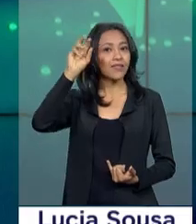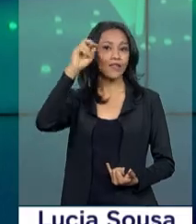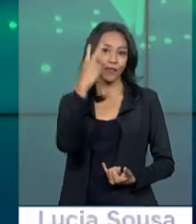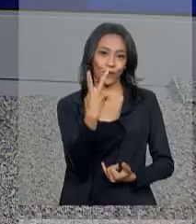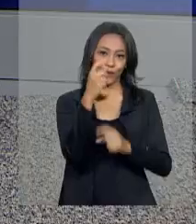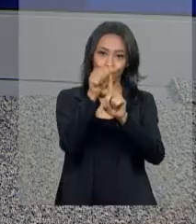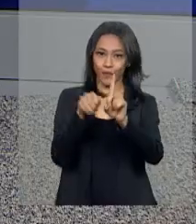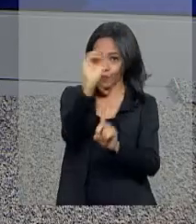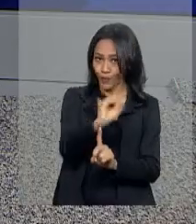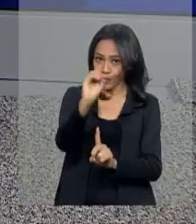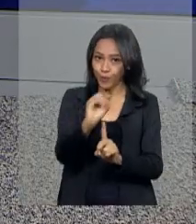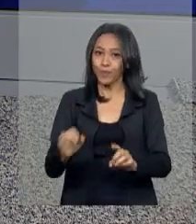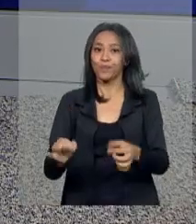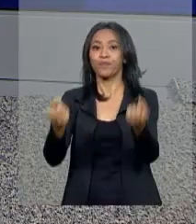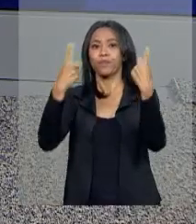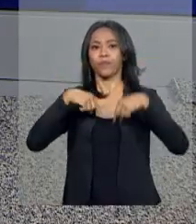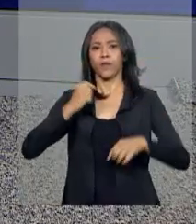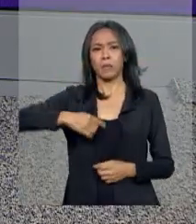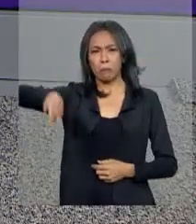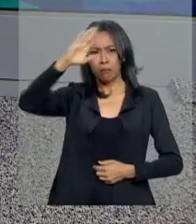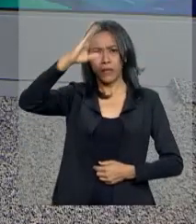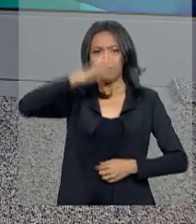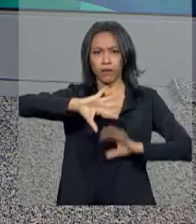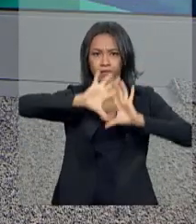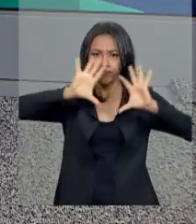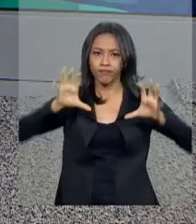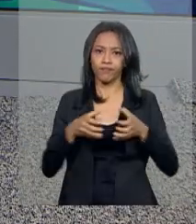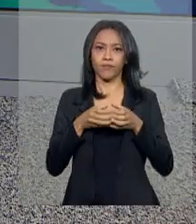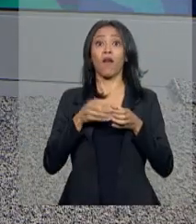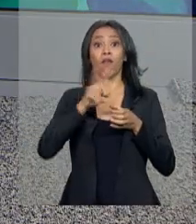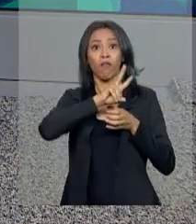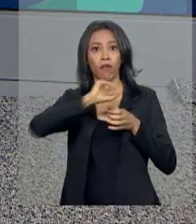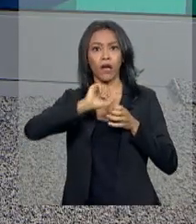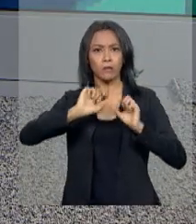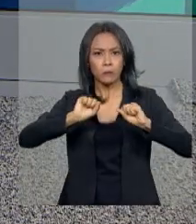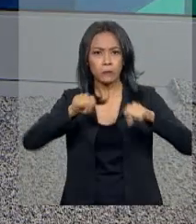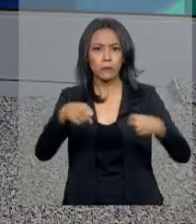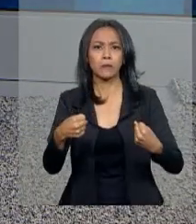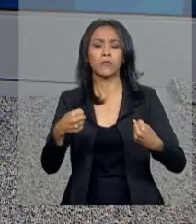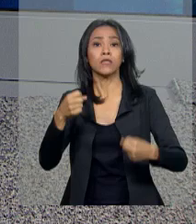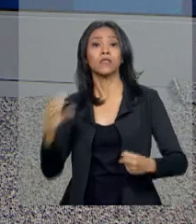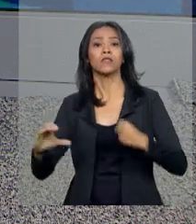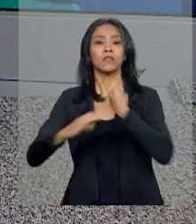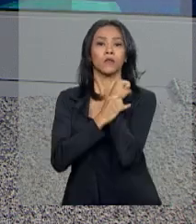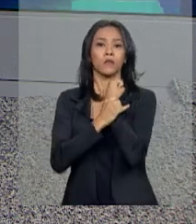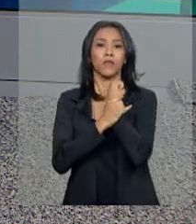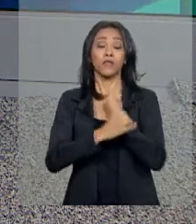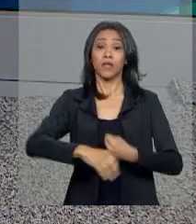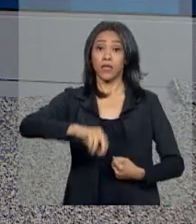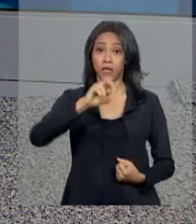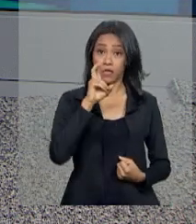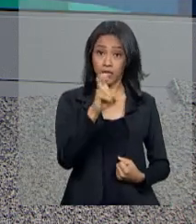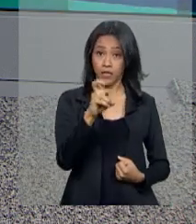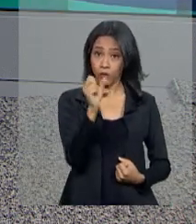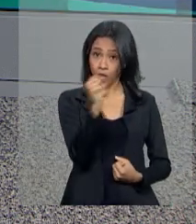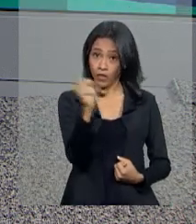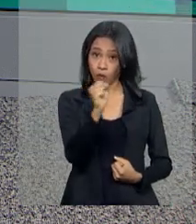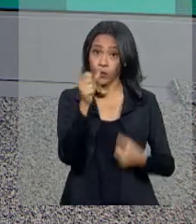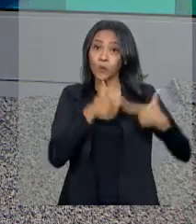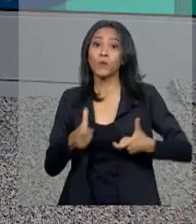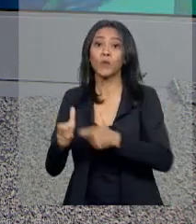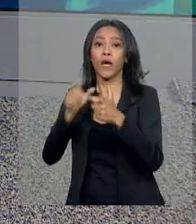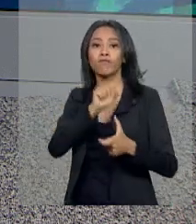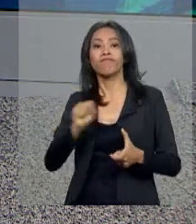outubro. Militares das Forças Armadas vão reforçar a segurança em 588 localidades nas eleições deste